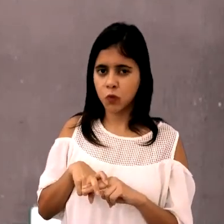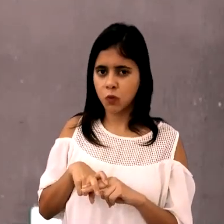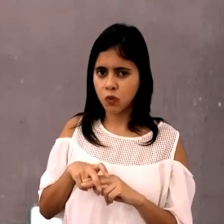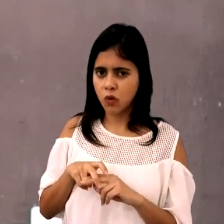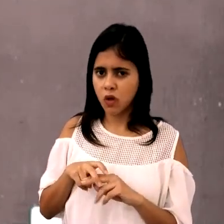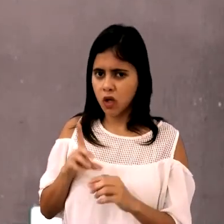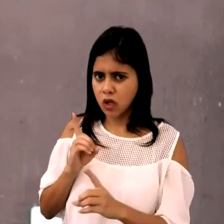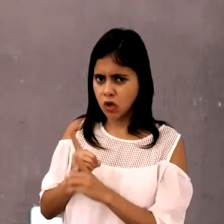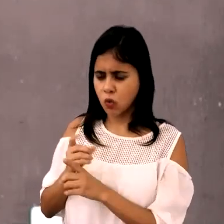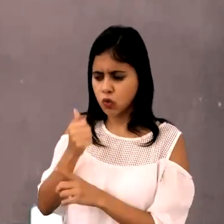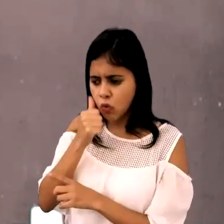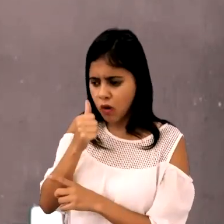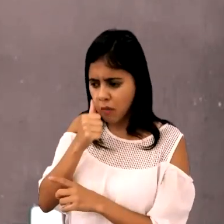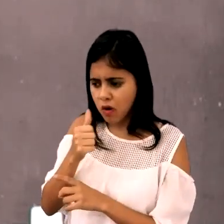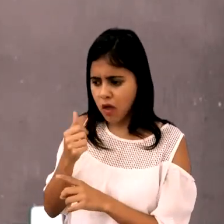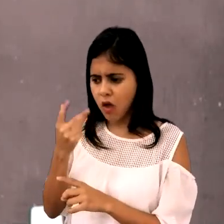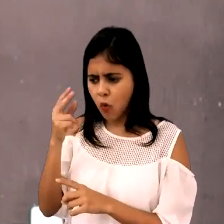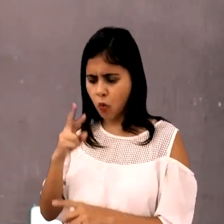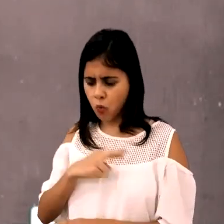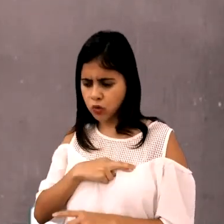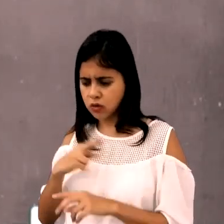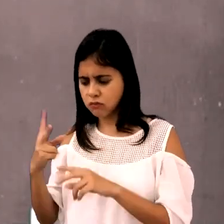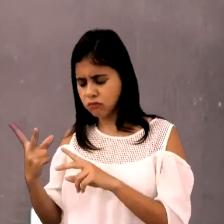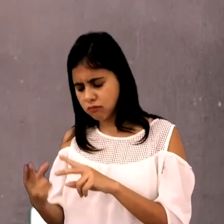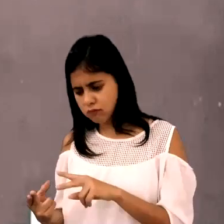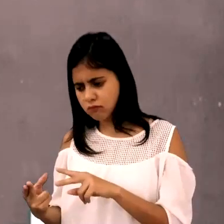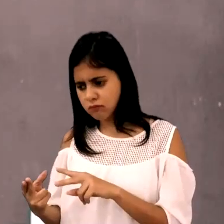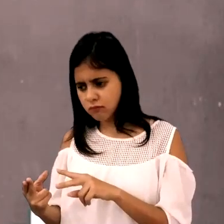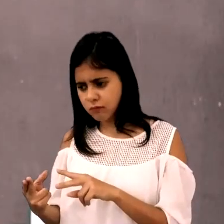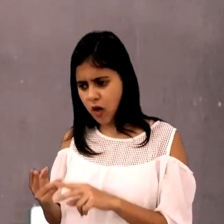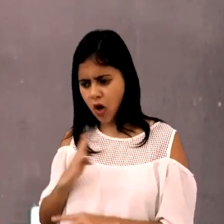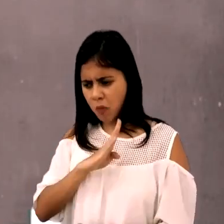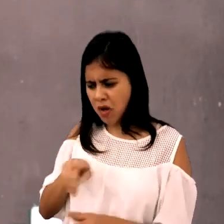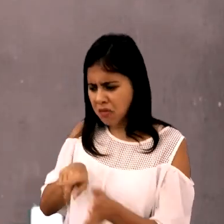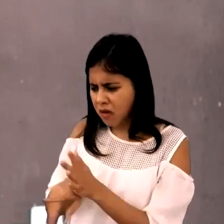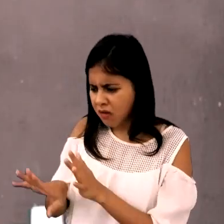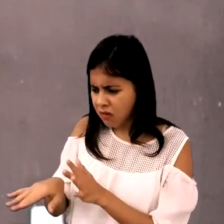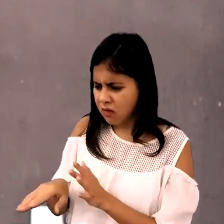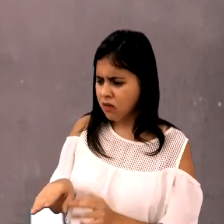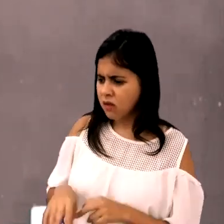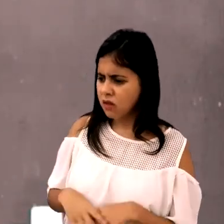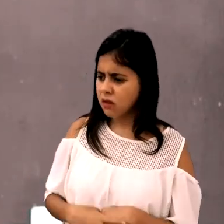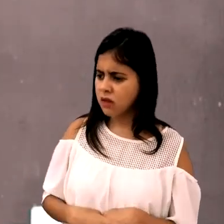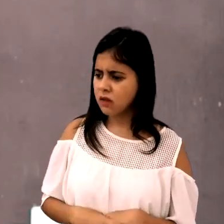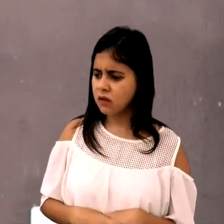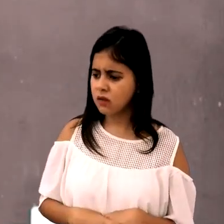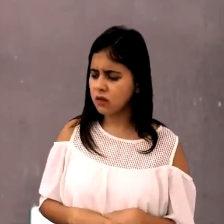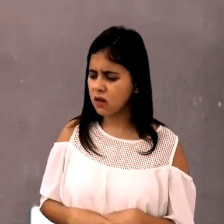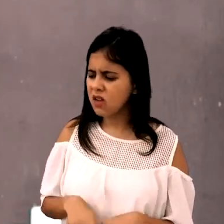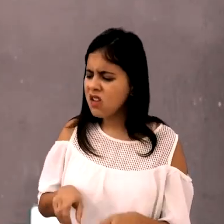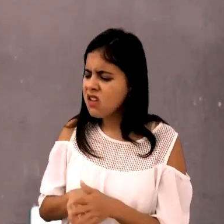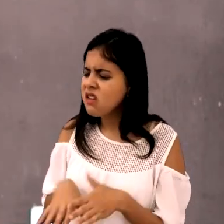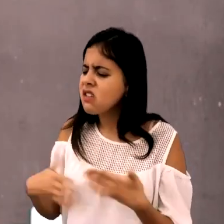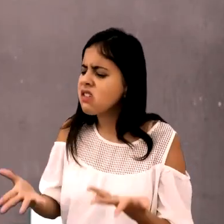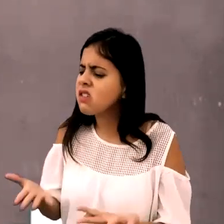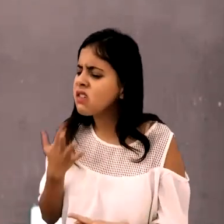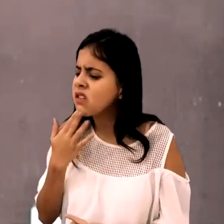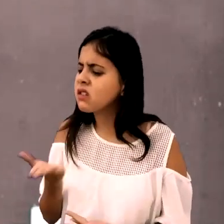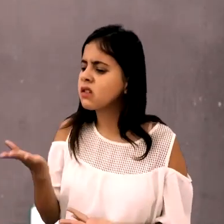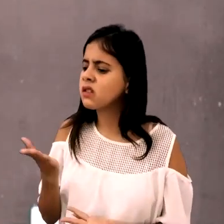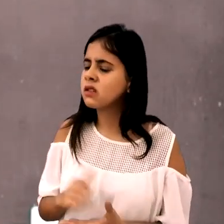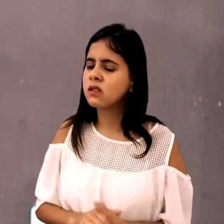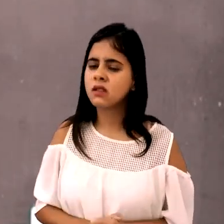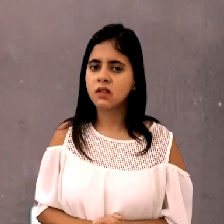E eis que uma mulher estava deitada a seus pés. Boaz perguntou: quem é